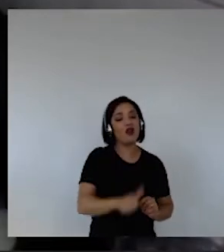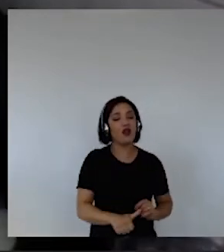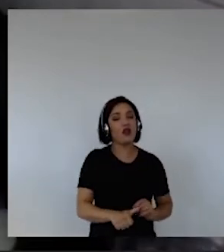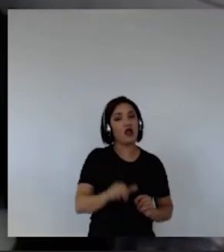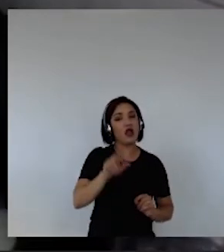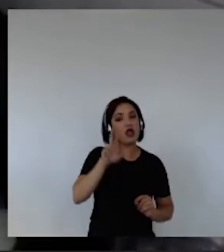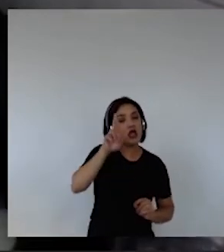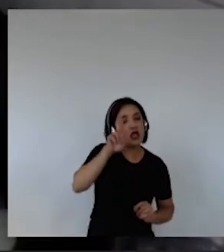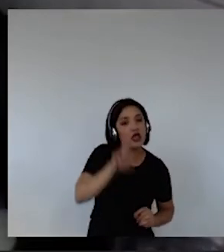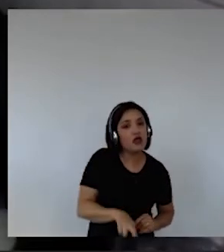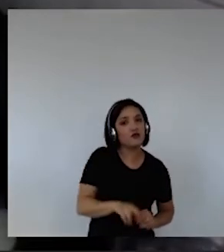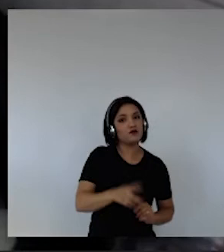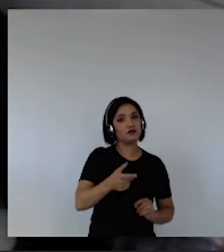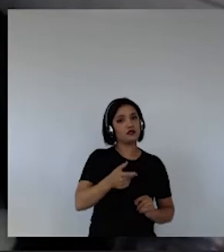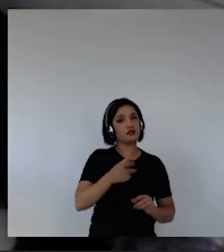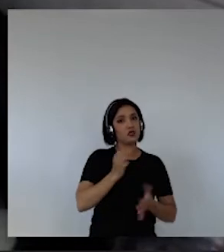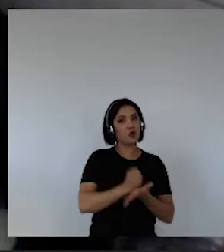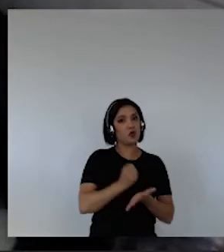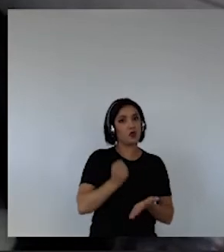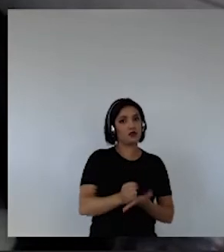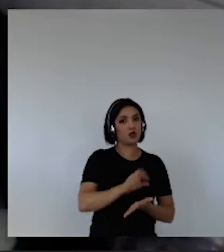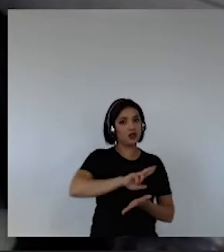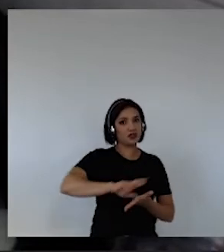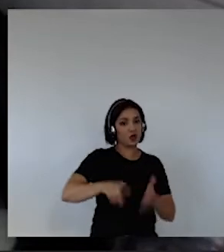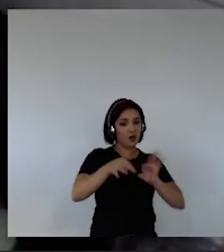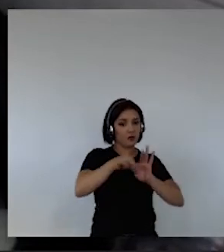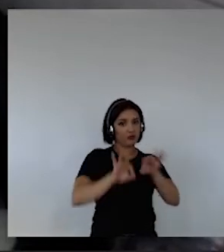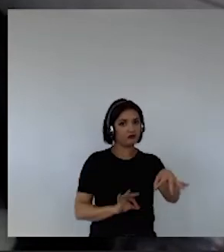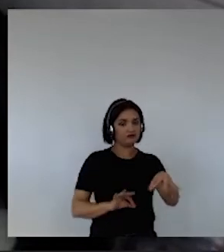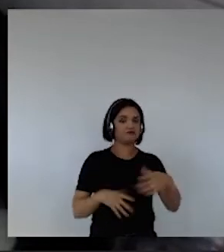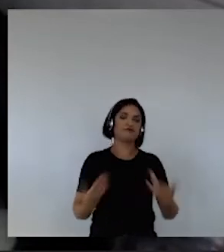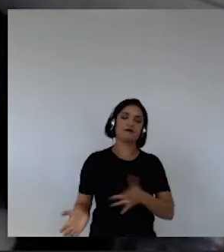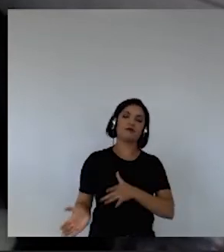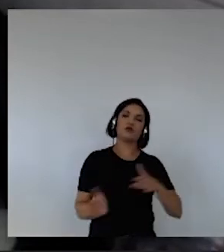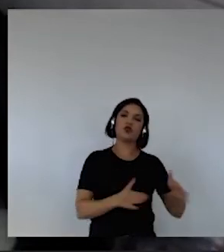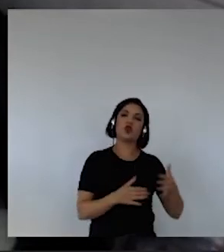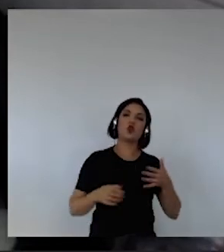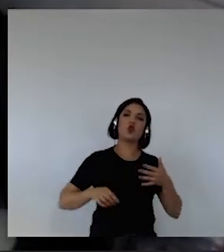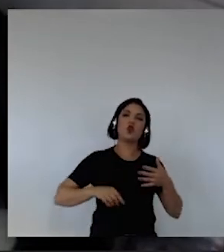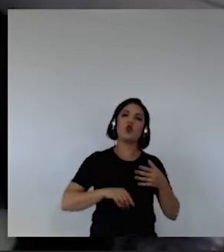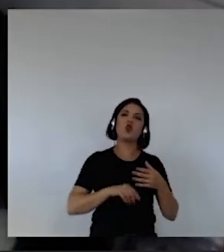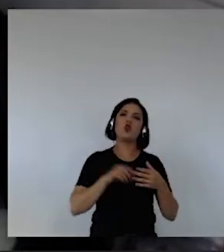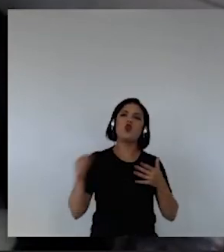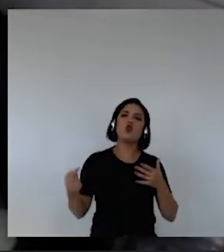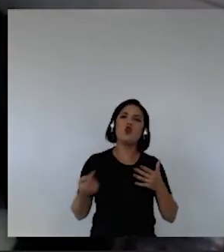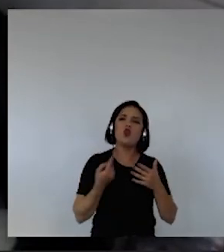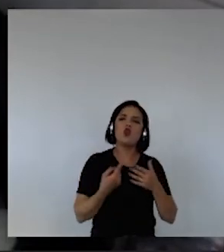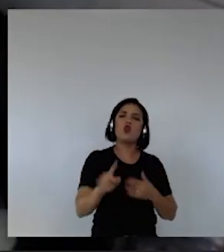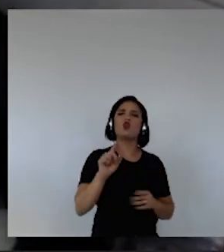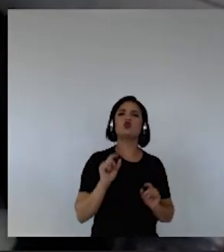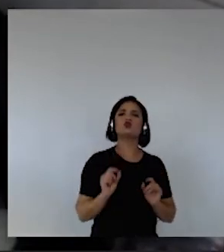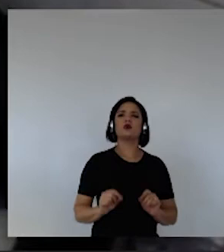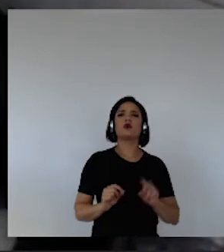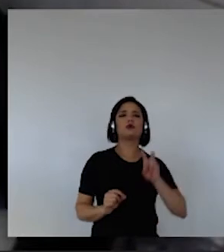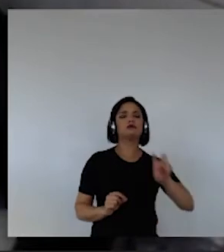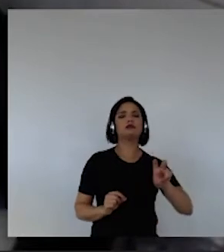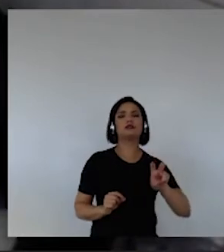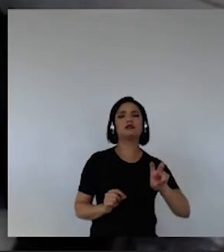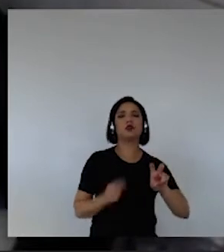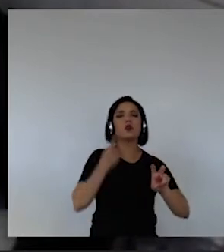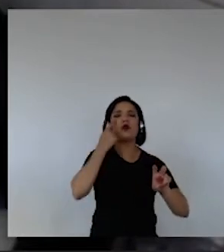contrato. E a última, esta sim, teoria, que é a prevista no artigo 317, a revisão